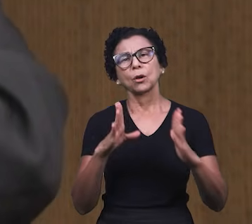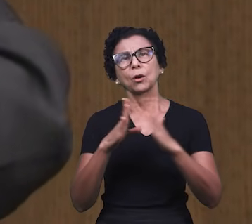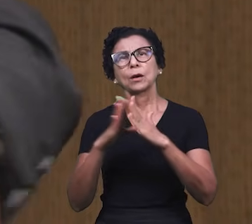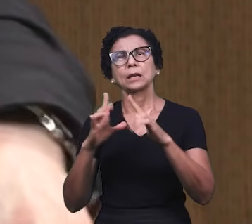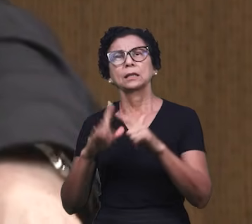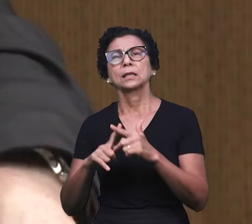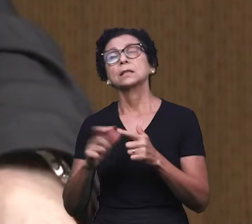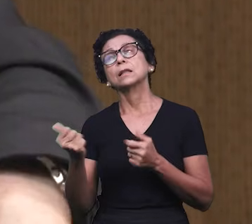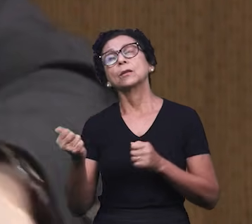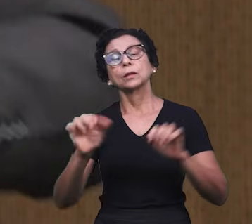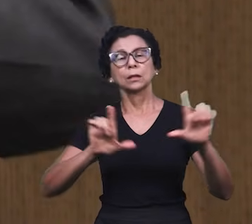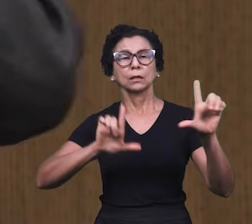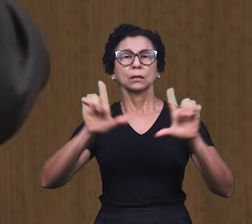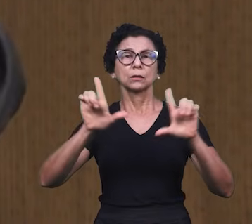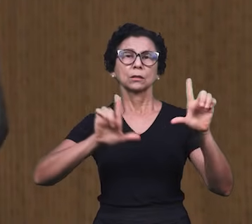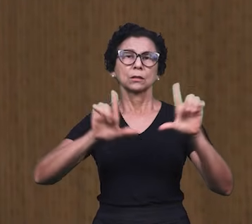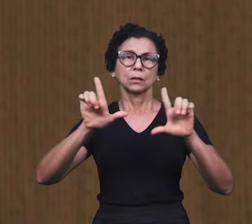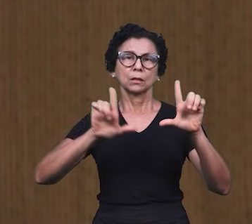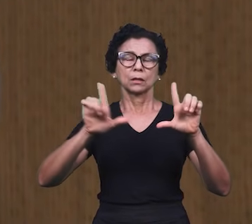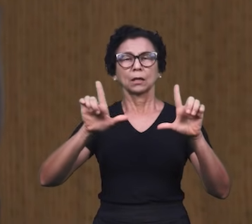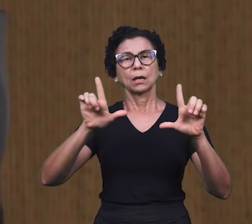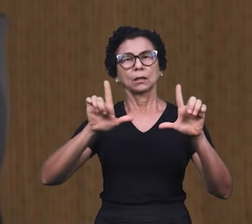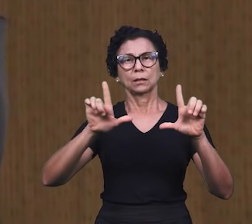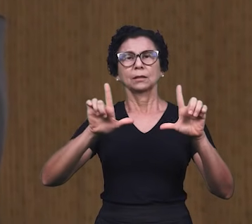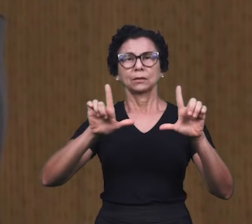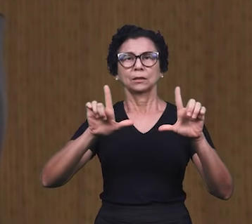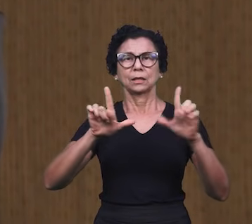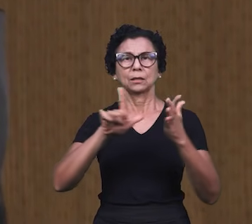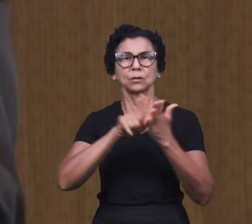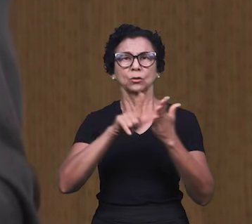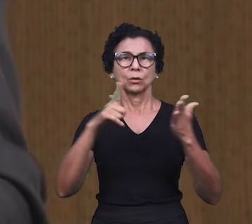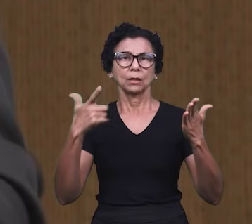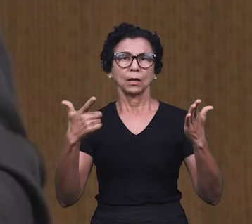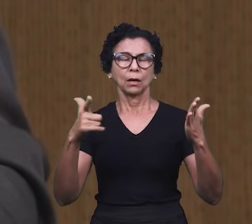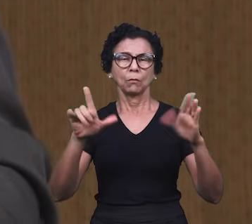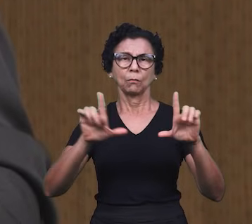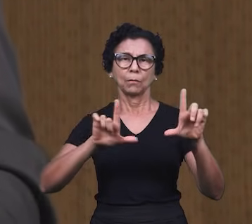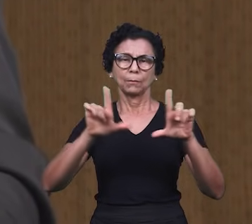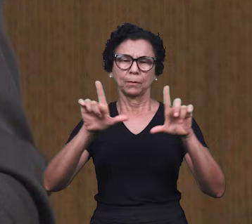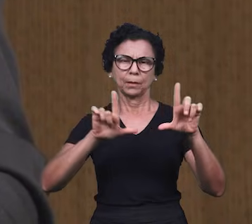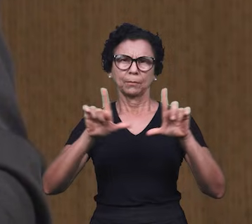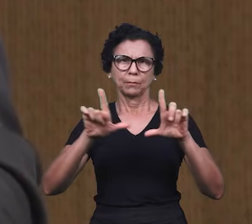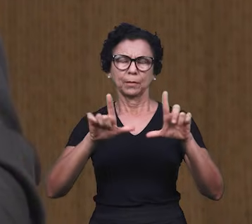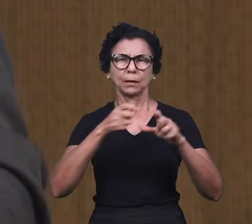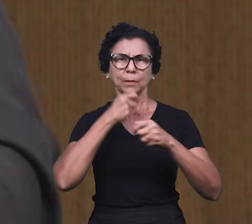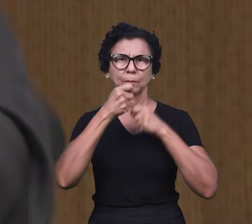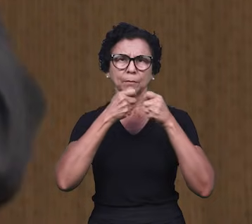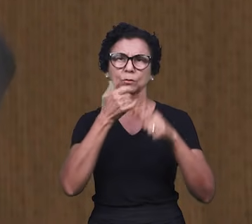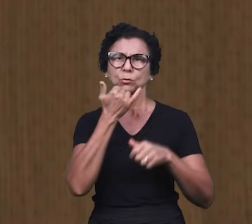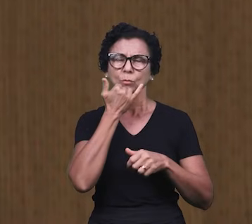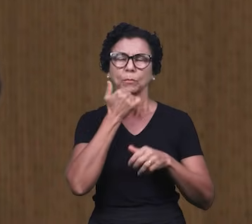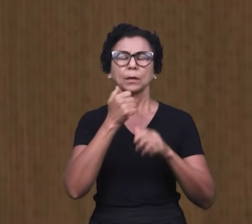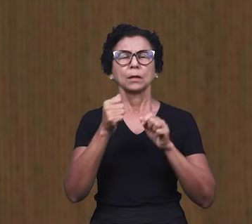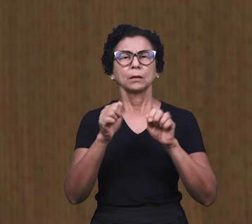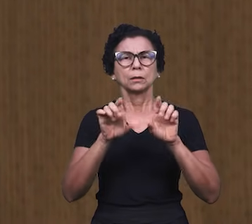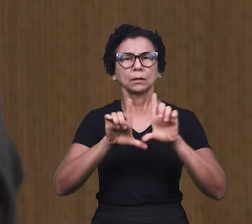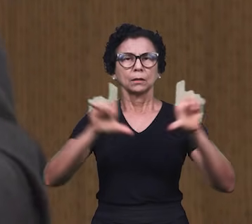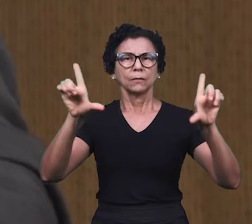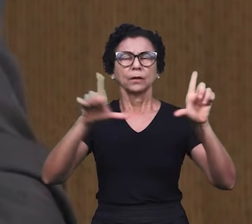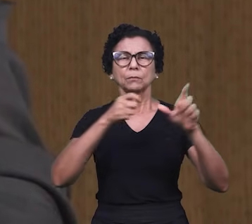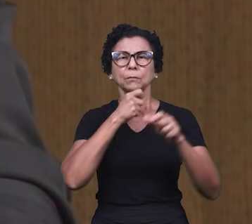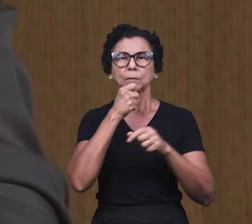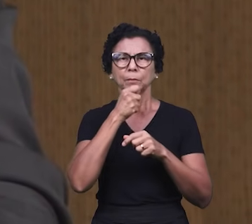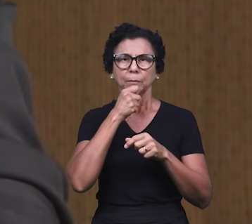assistir um telejornal. Todas as grandes emissoras estão ali. E ali que está a importância, porque por isso que a gente fala